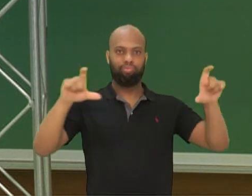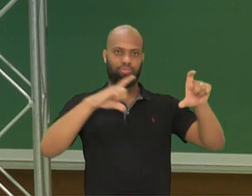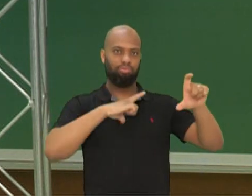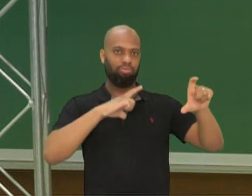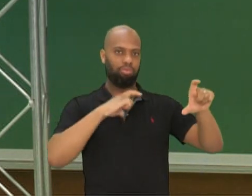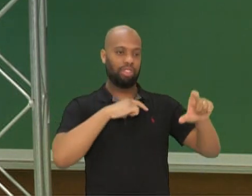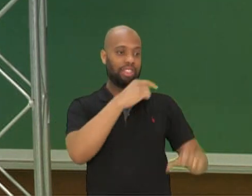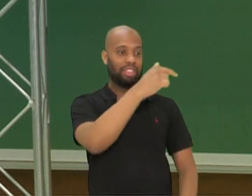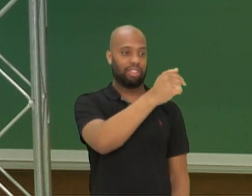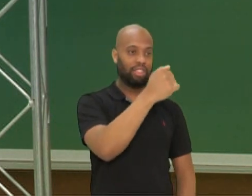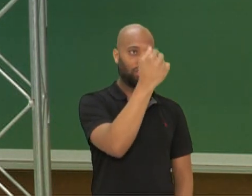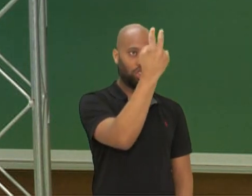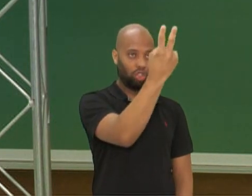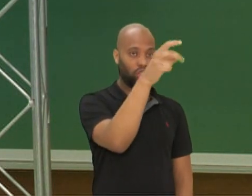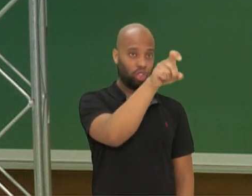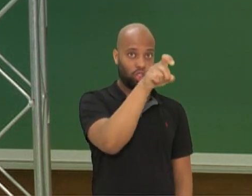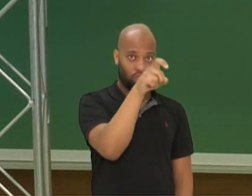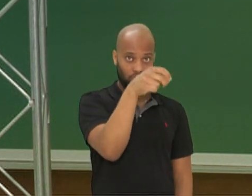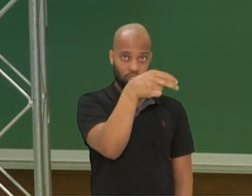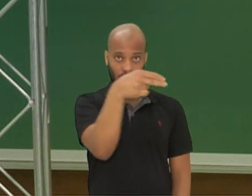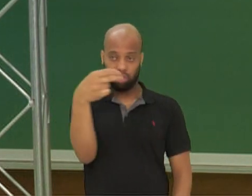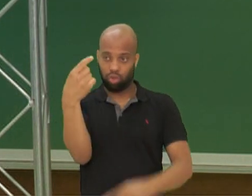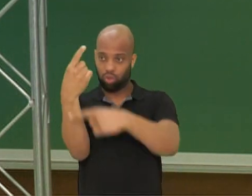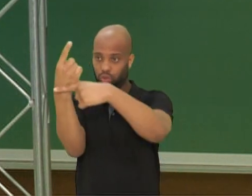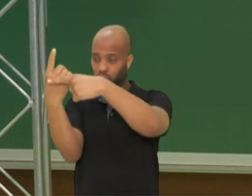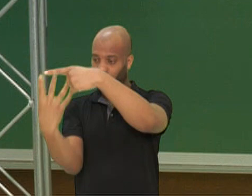2. Então, a gente escreve